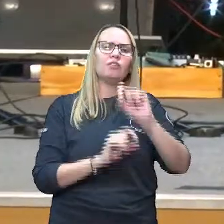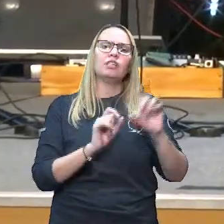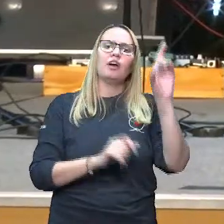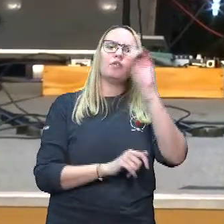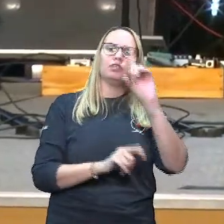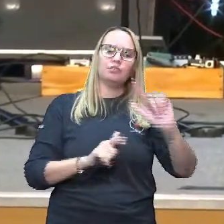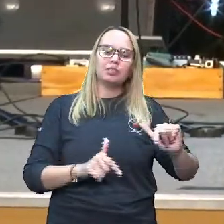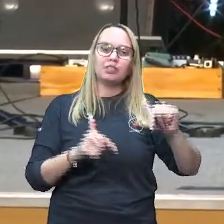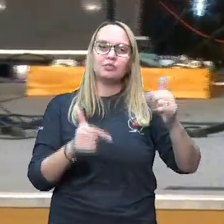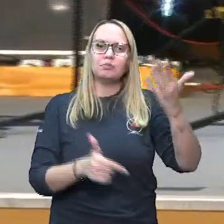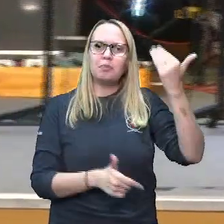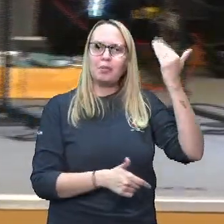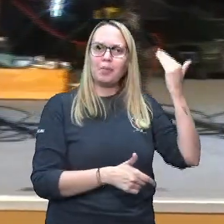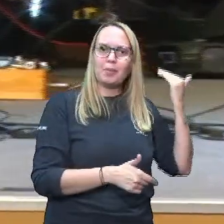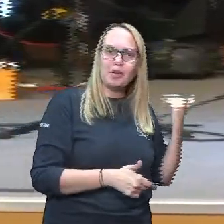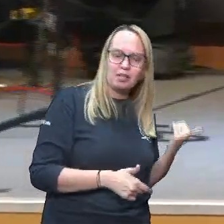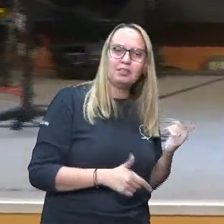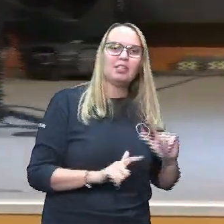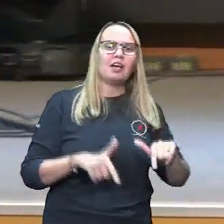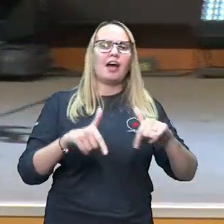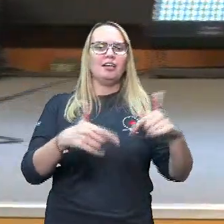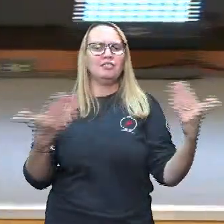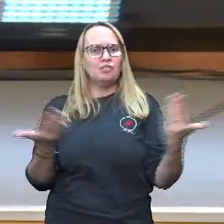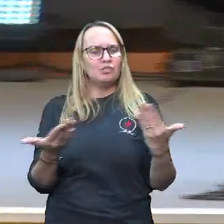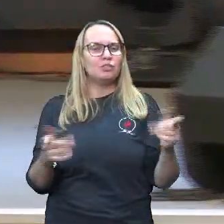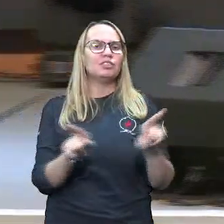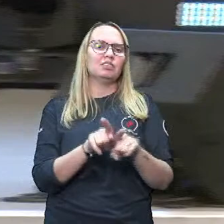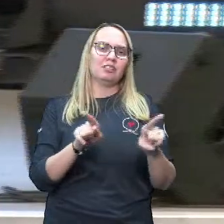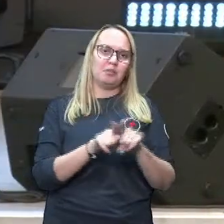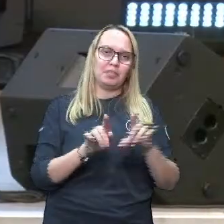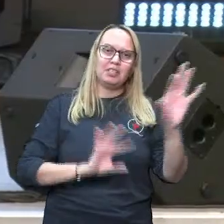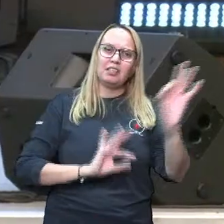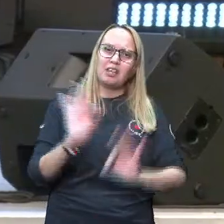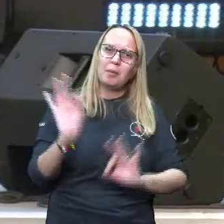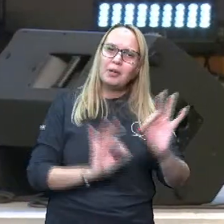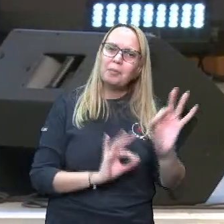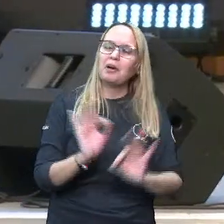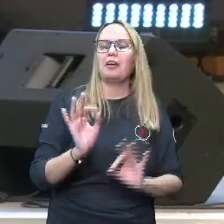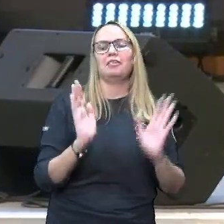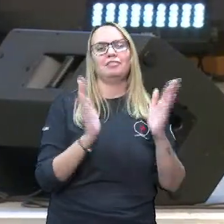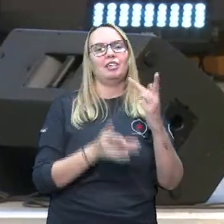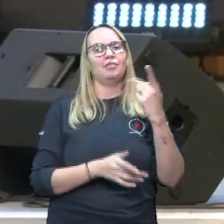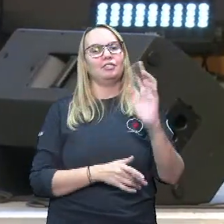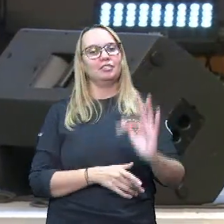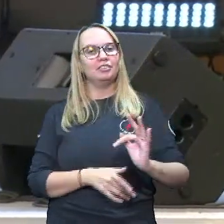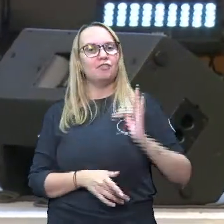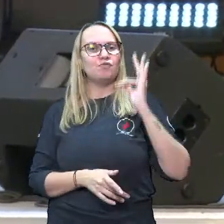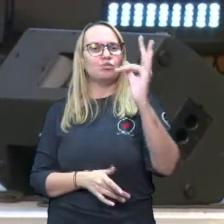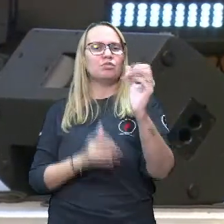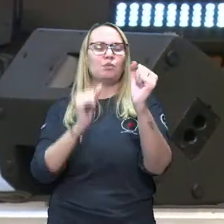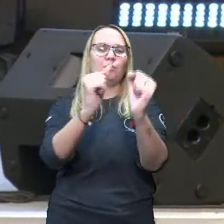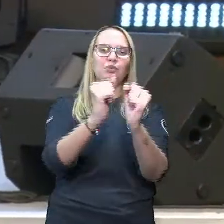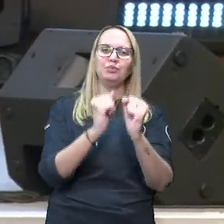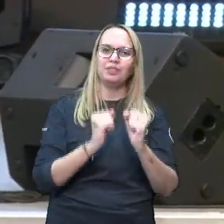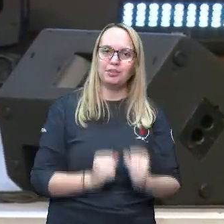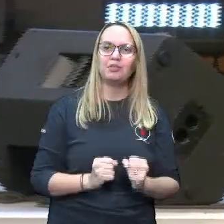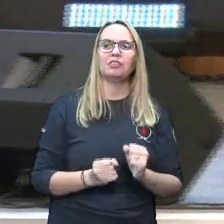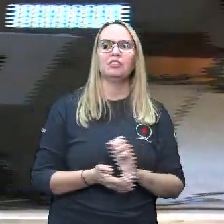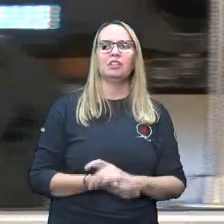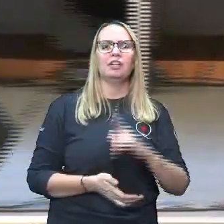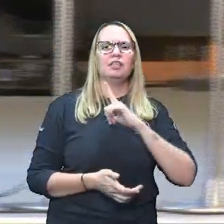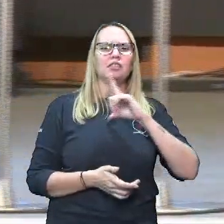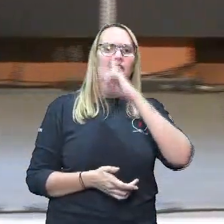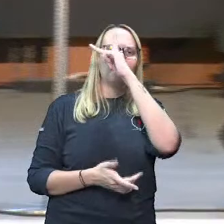no passado opera no presente e já preparou para você um futuro poderoso. Será que tem alguém